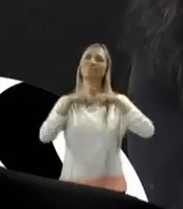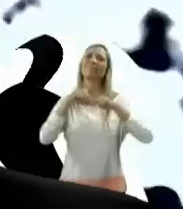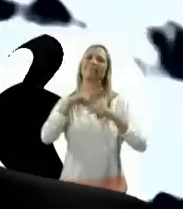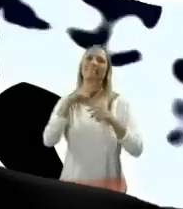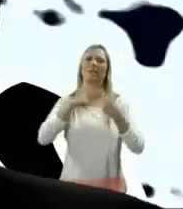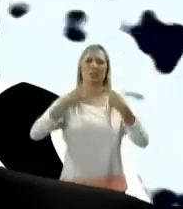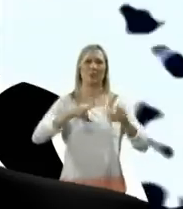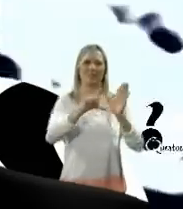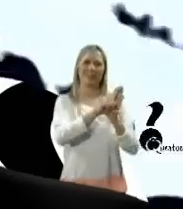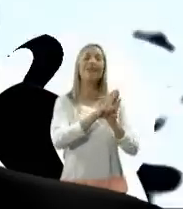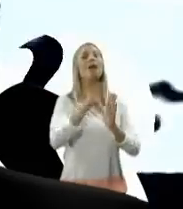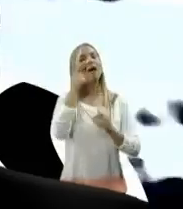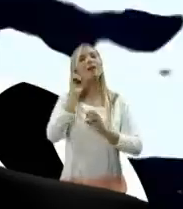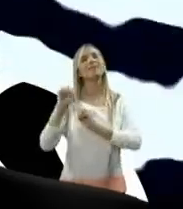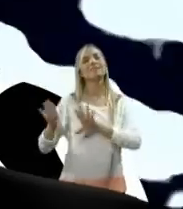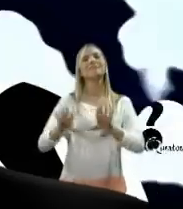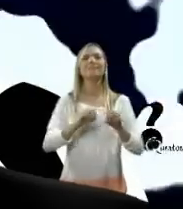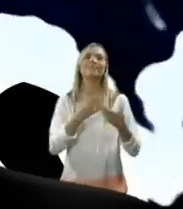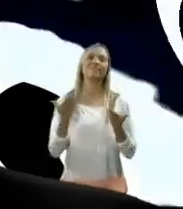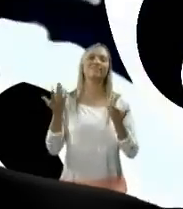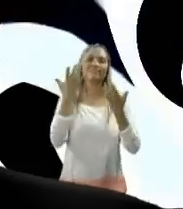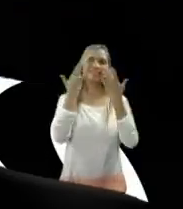lei.